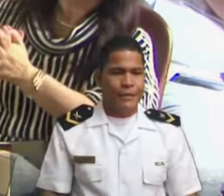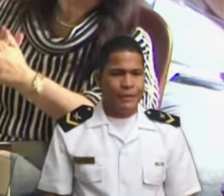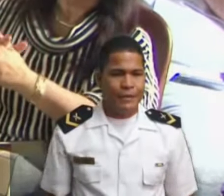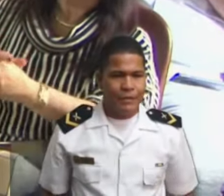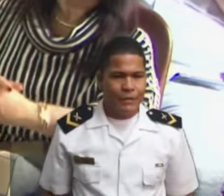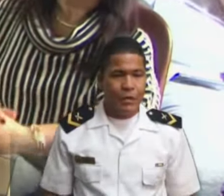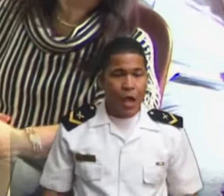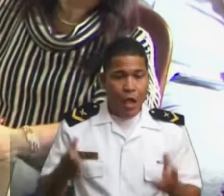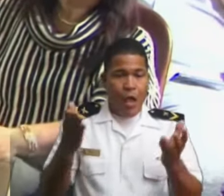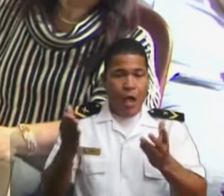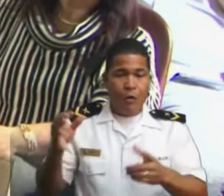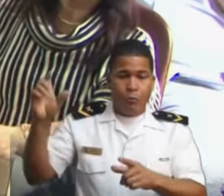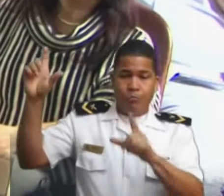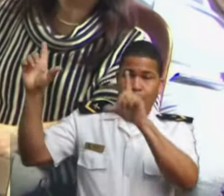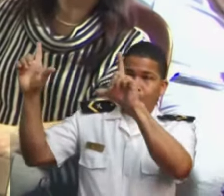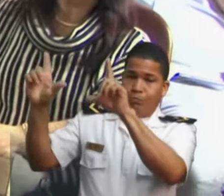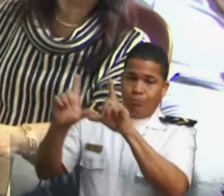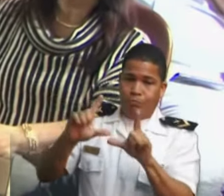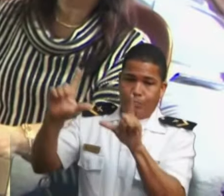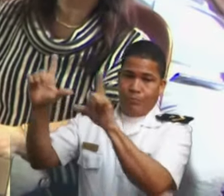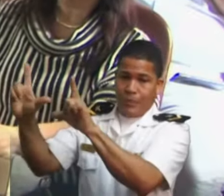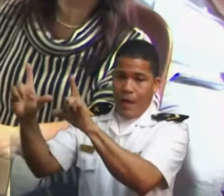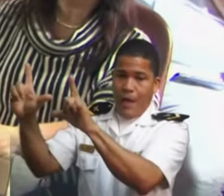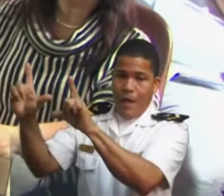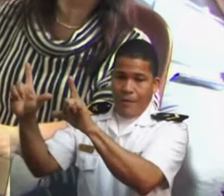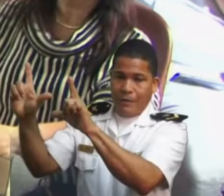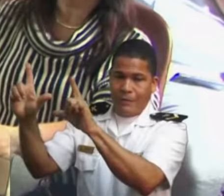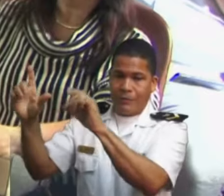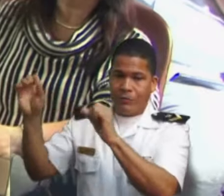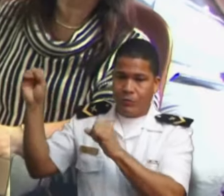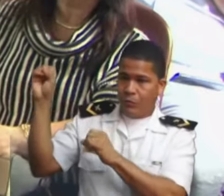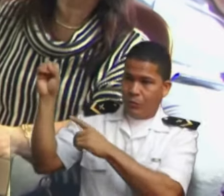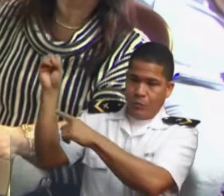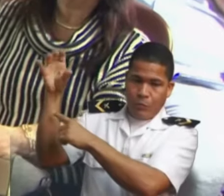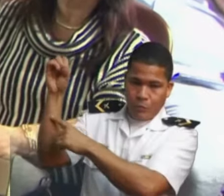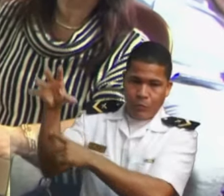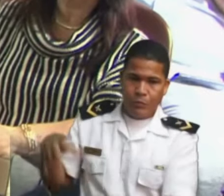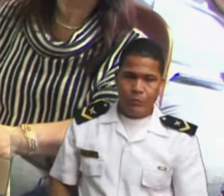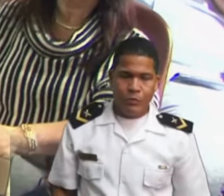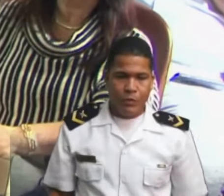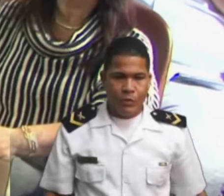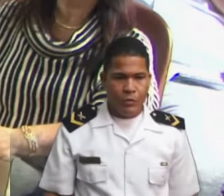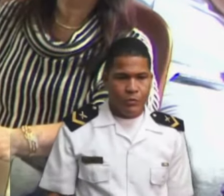Será exibido o vídeo institucional relativo às comemorações de 90 anos.